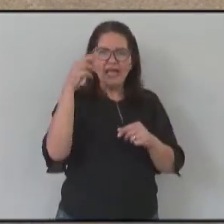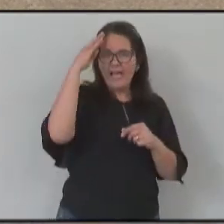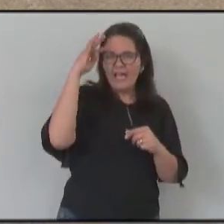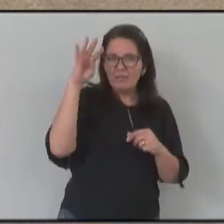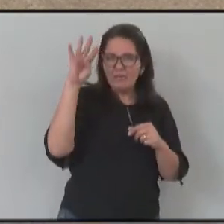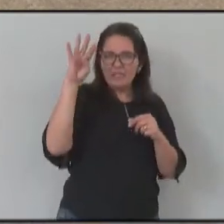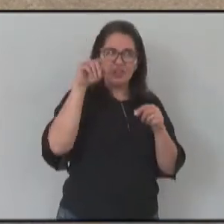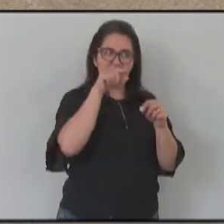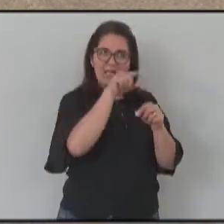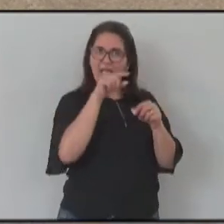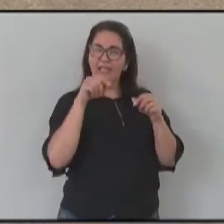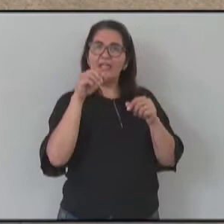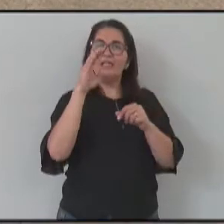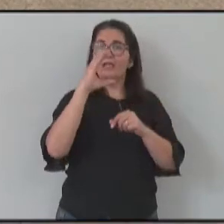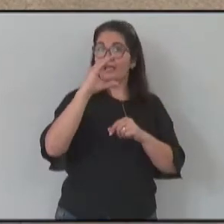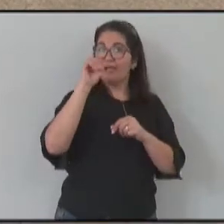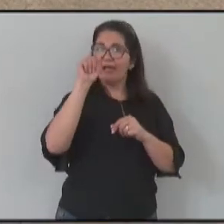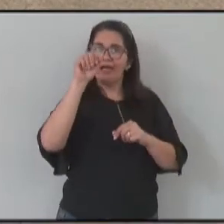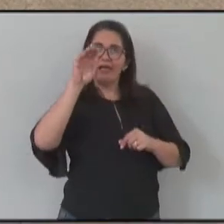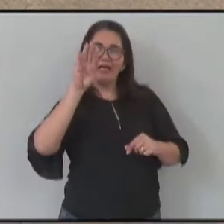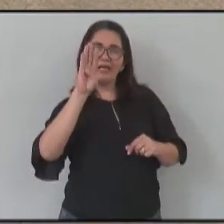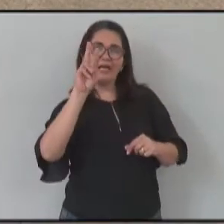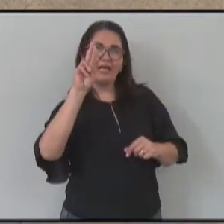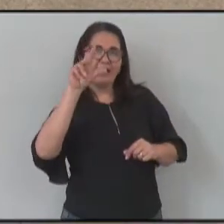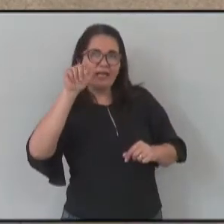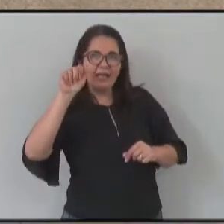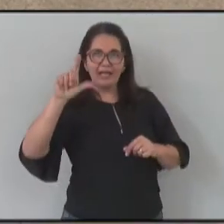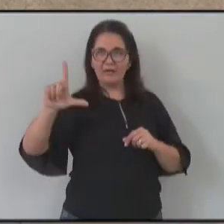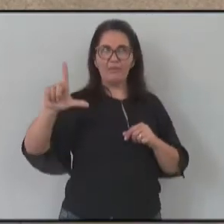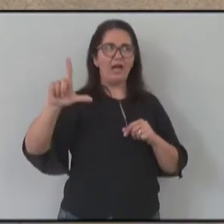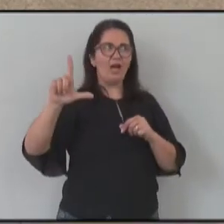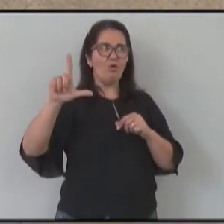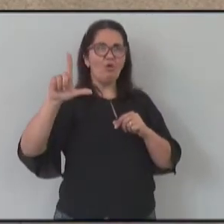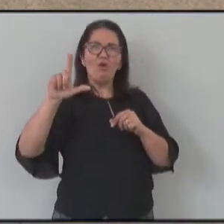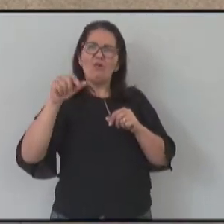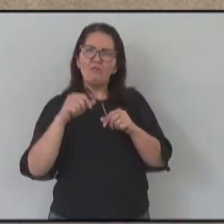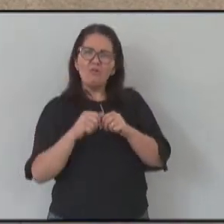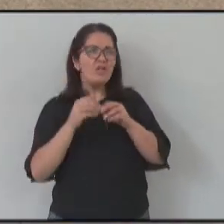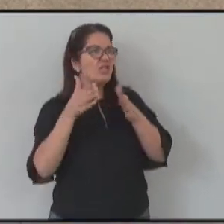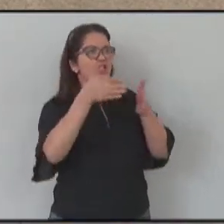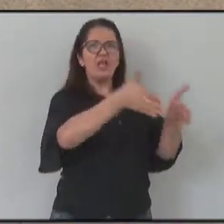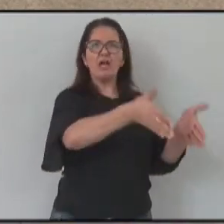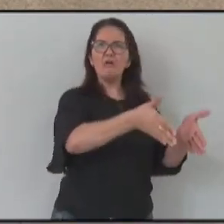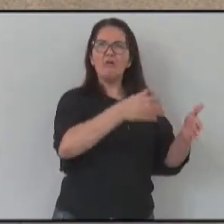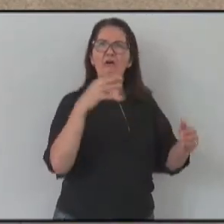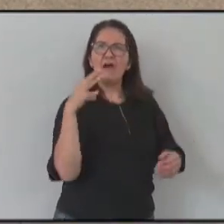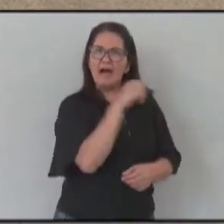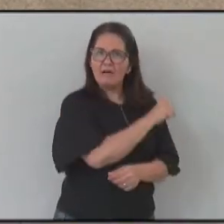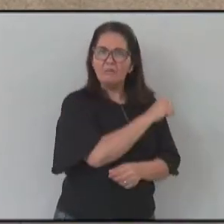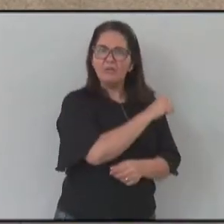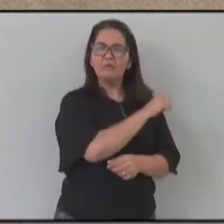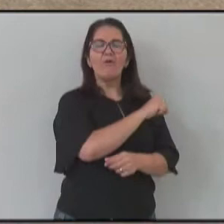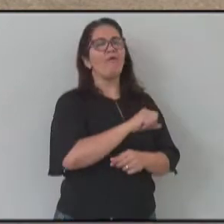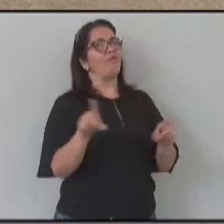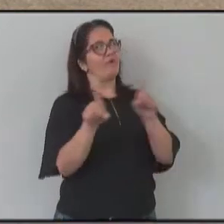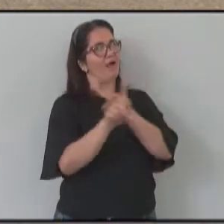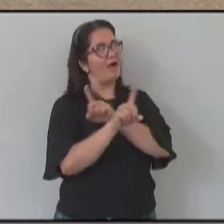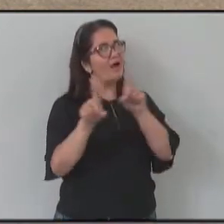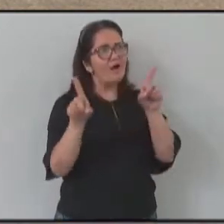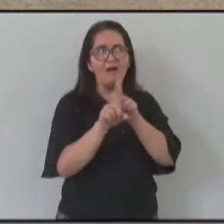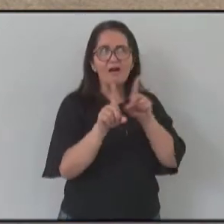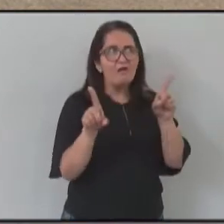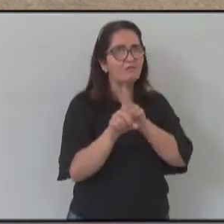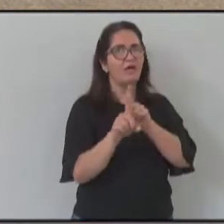Ele demorou uns 2 dias, só de longe, observando como